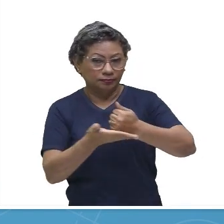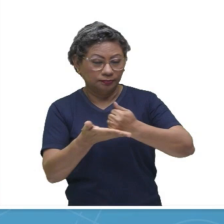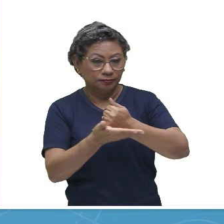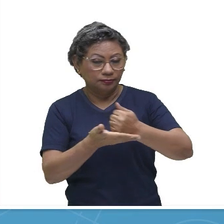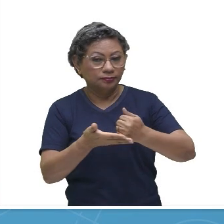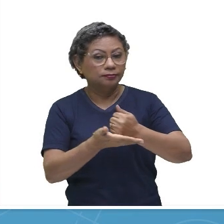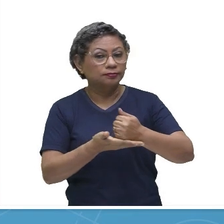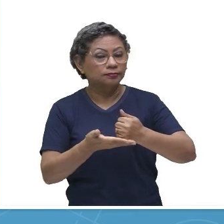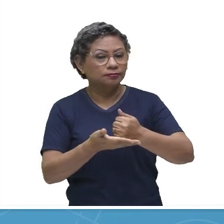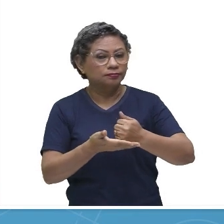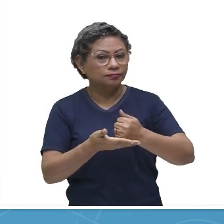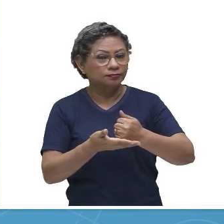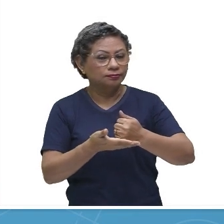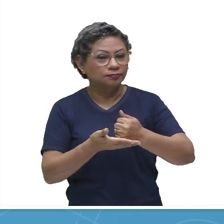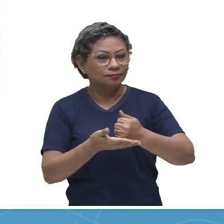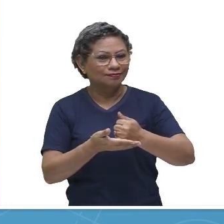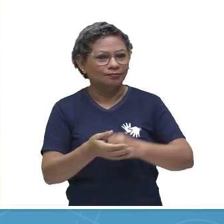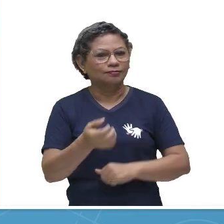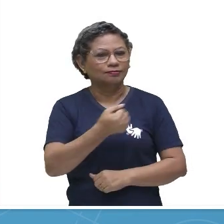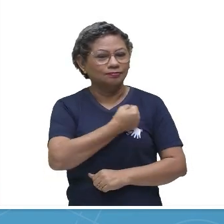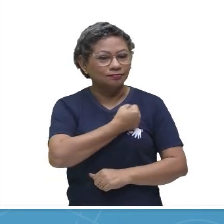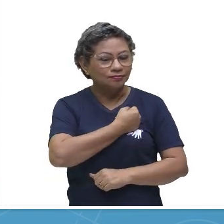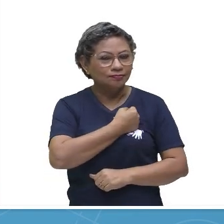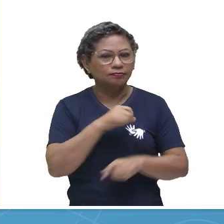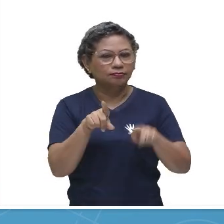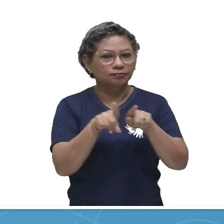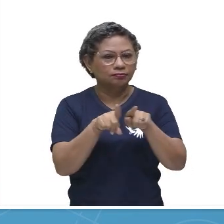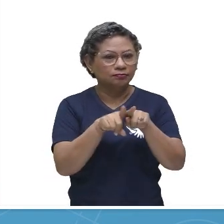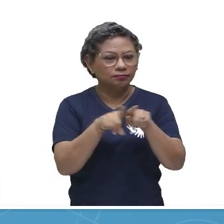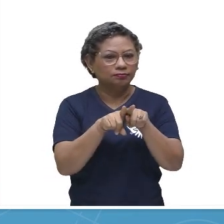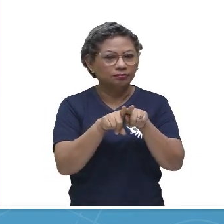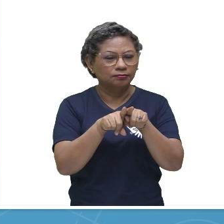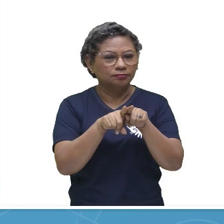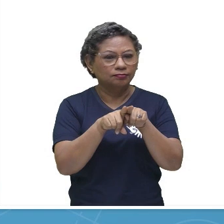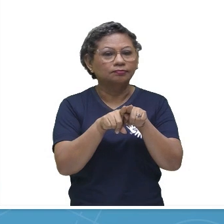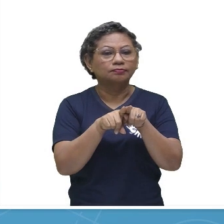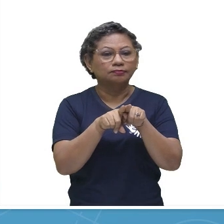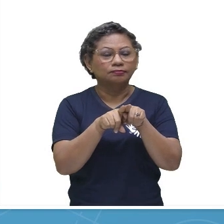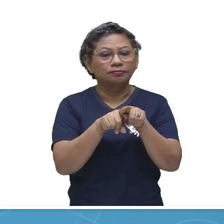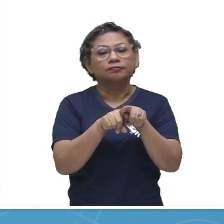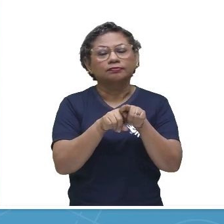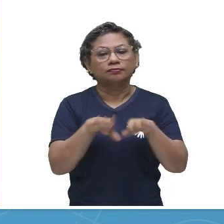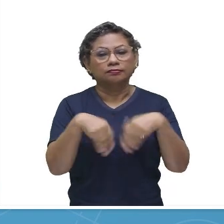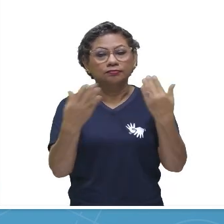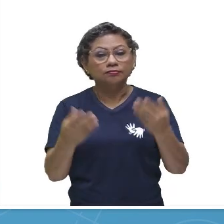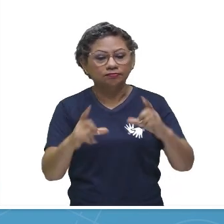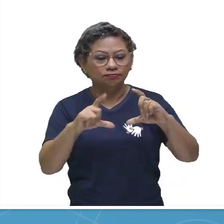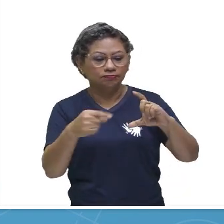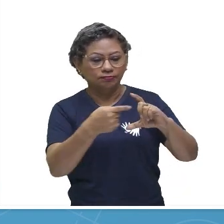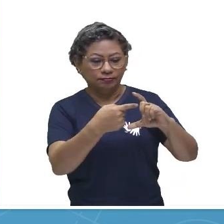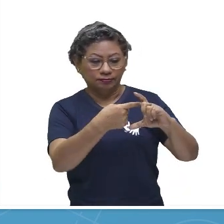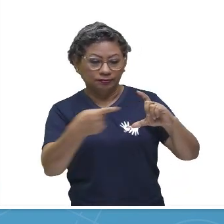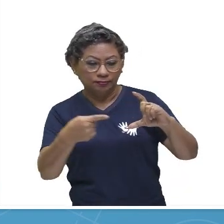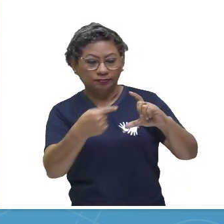multiplicar 2 vezes 2, 4. 4 vezes 2, 8. Sempre multiplicando numerador com numerador, denominador com denominador. Então,